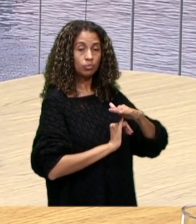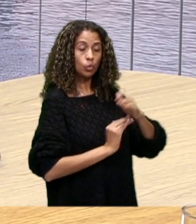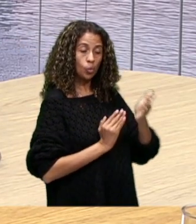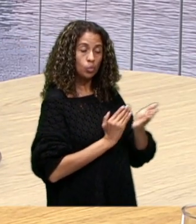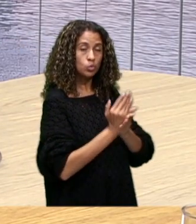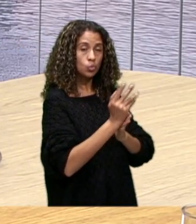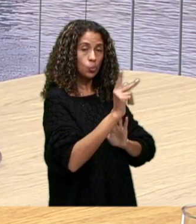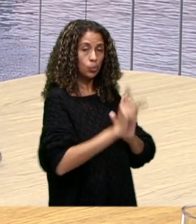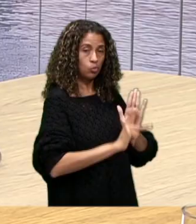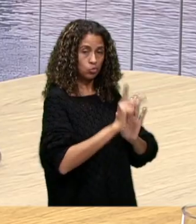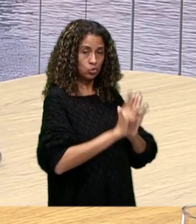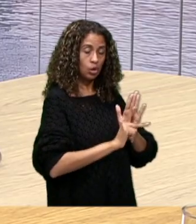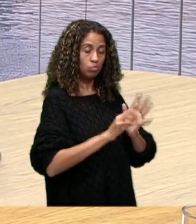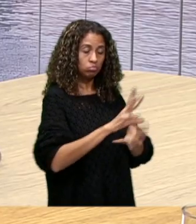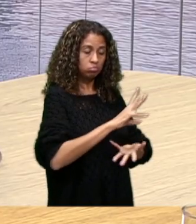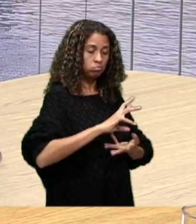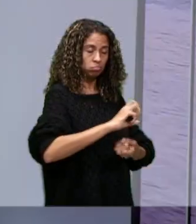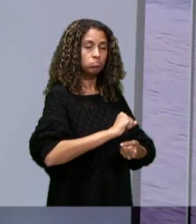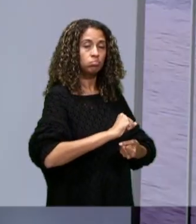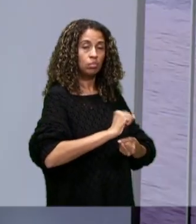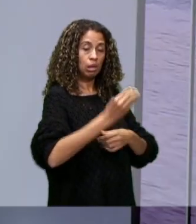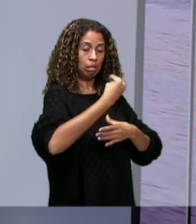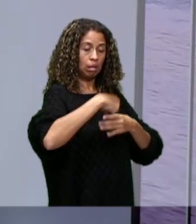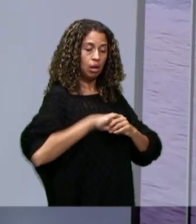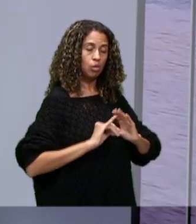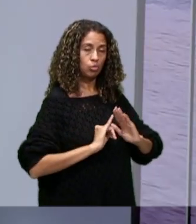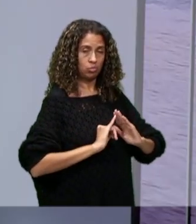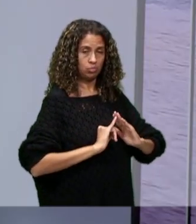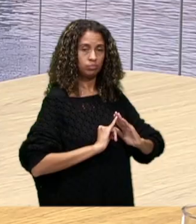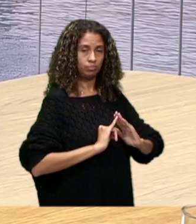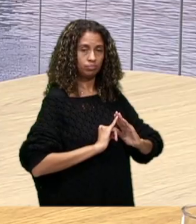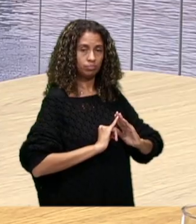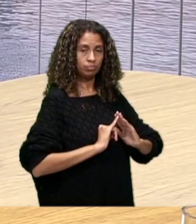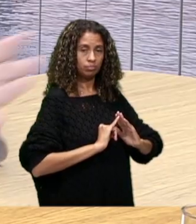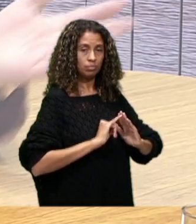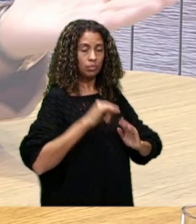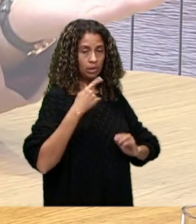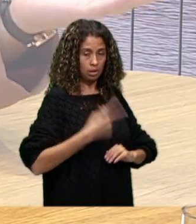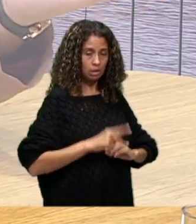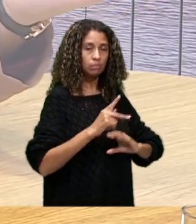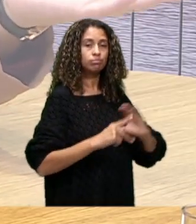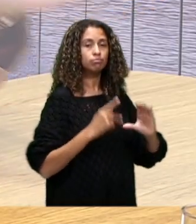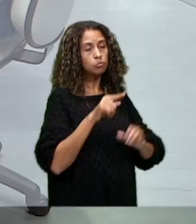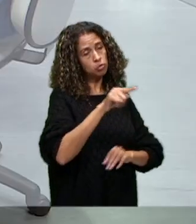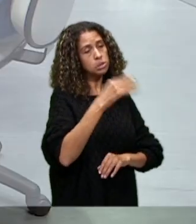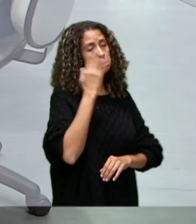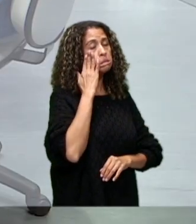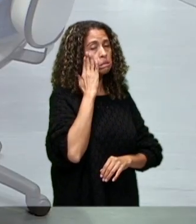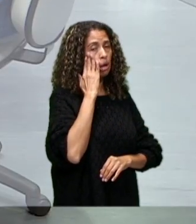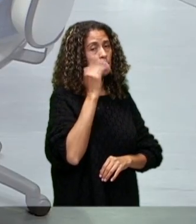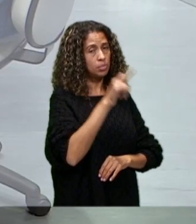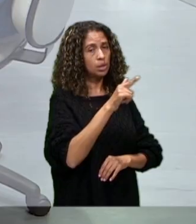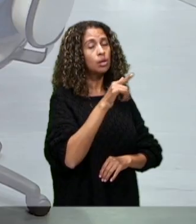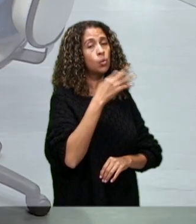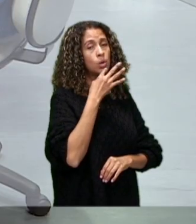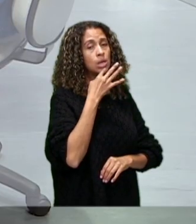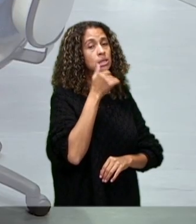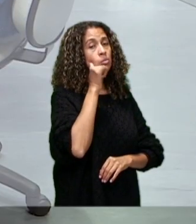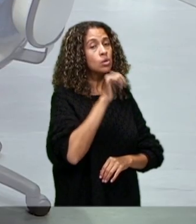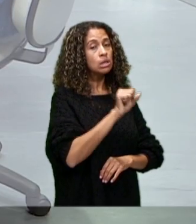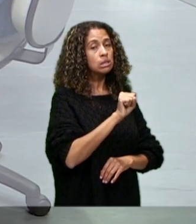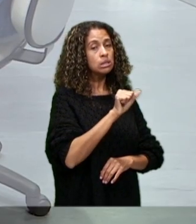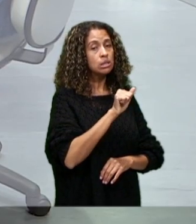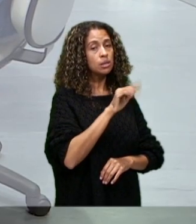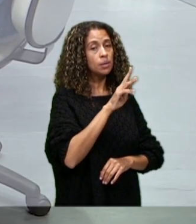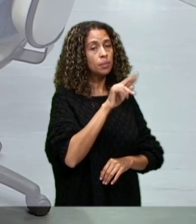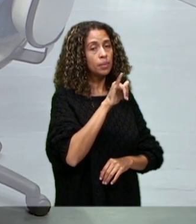programa de sustentabilidade dentro da instituição. Aqui na Câmara, você sabe, você conhece a Sabrina aqui, né? Ela coordena